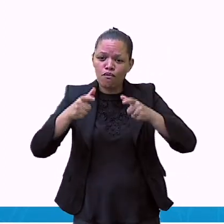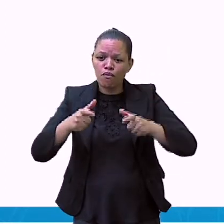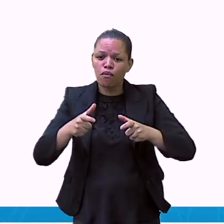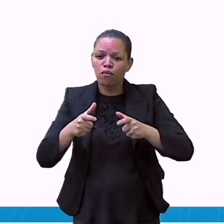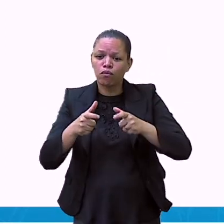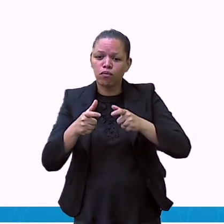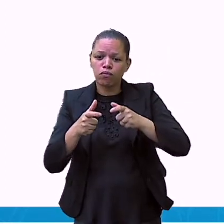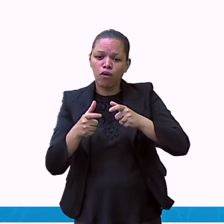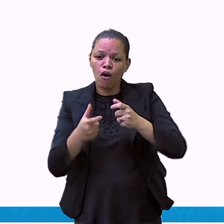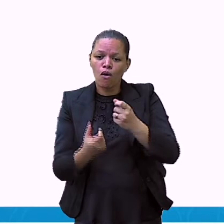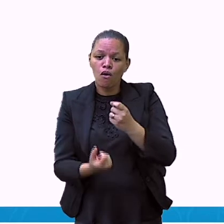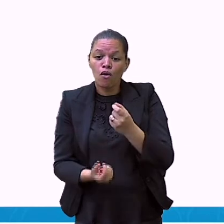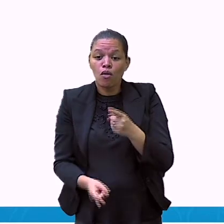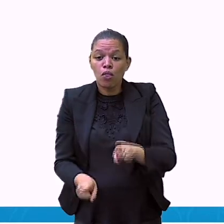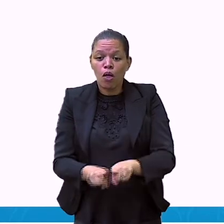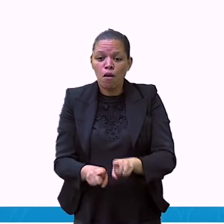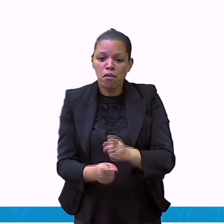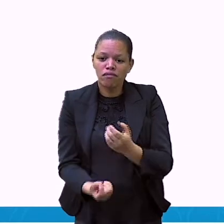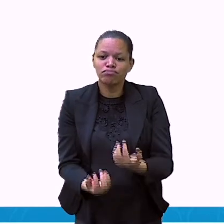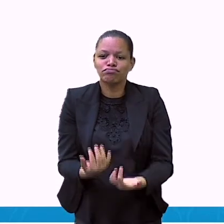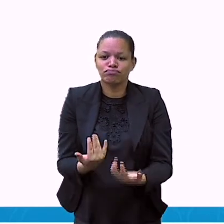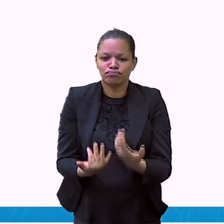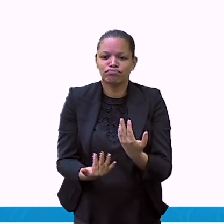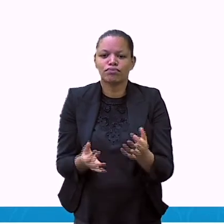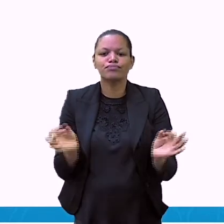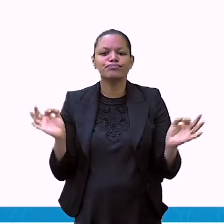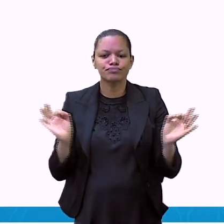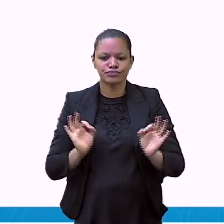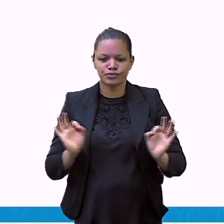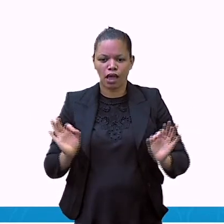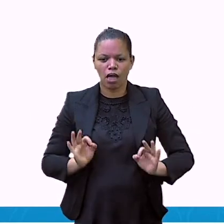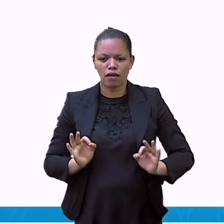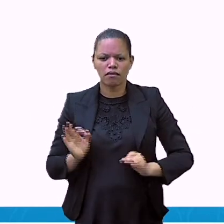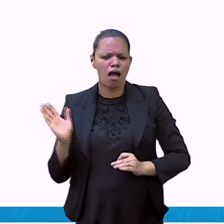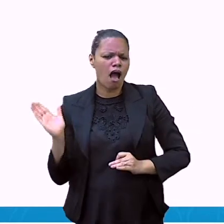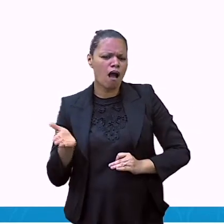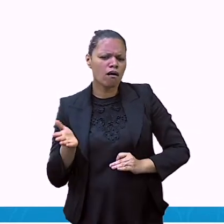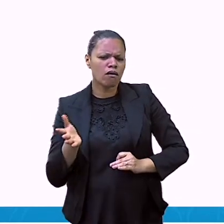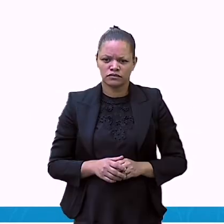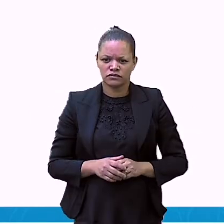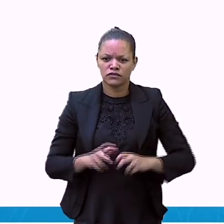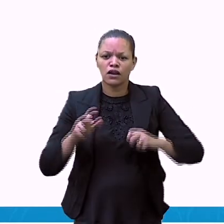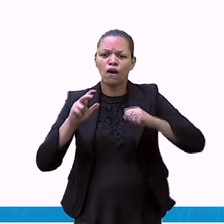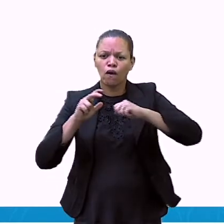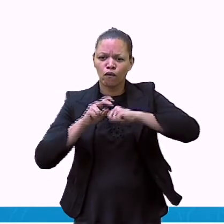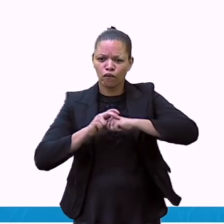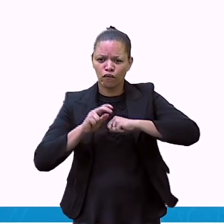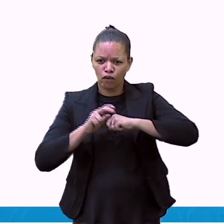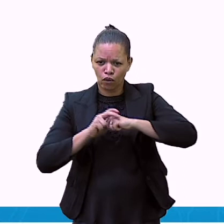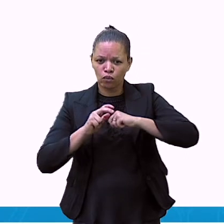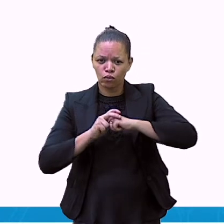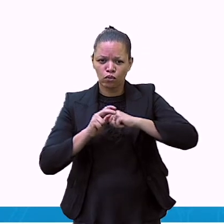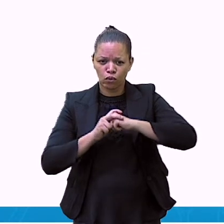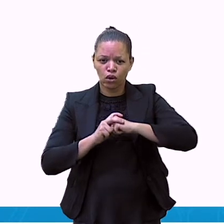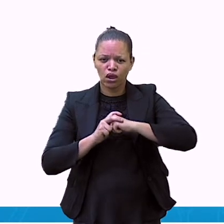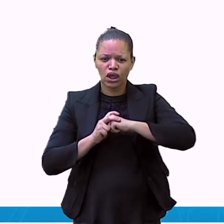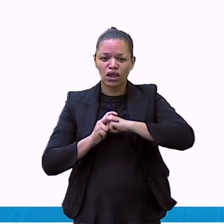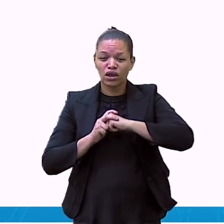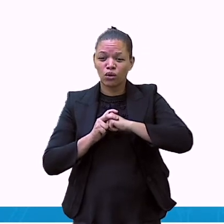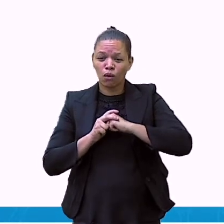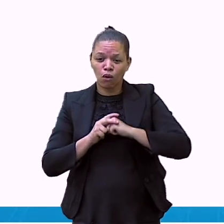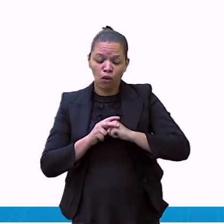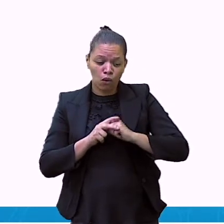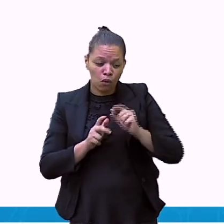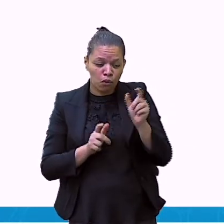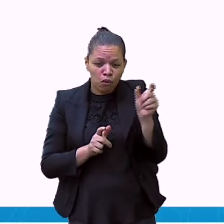Você acertou. Vamos agora ler o texto abaixo e responder. Vírus. Os